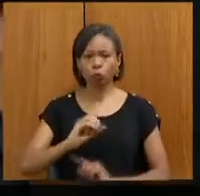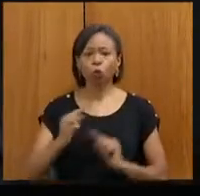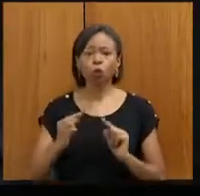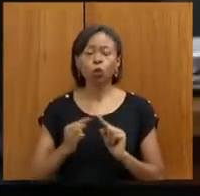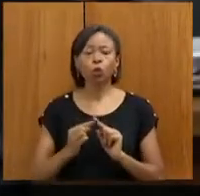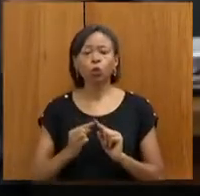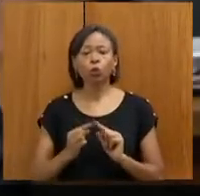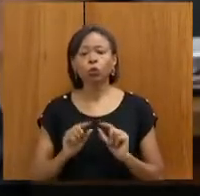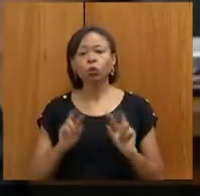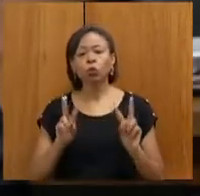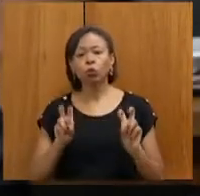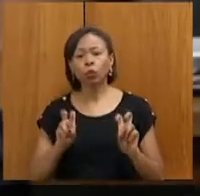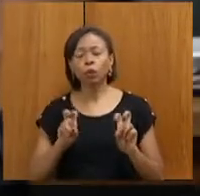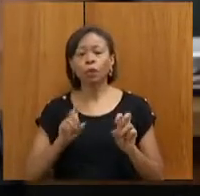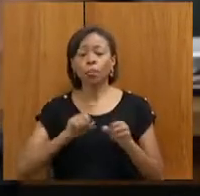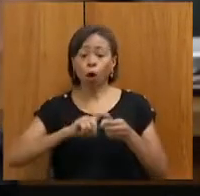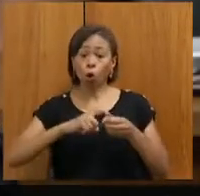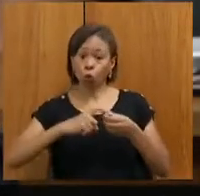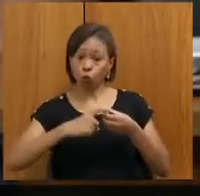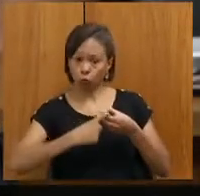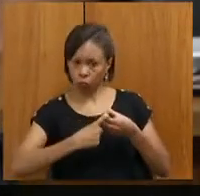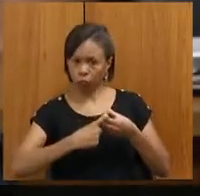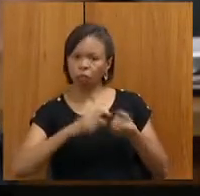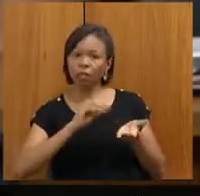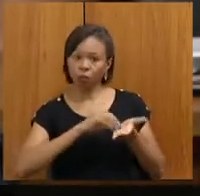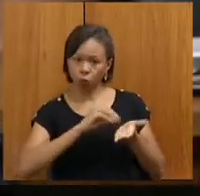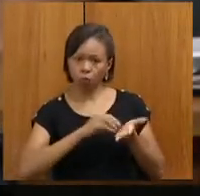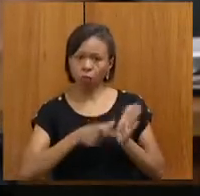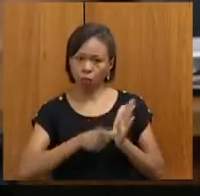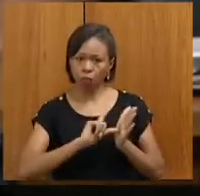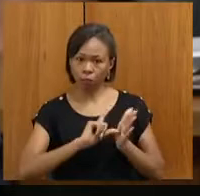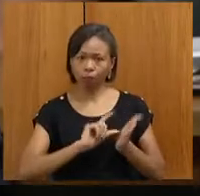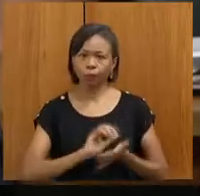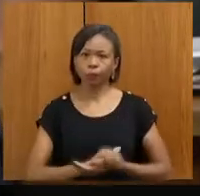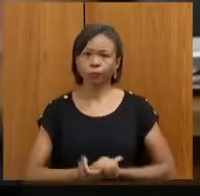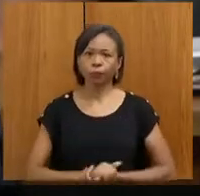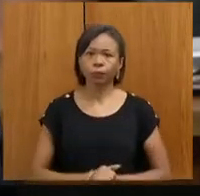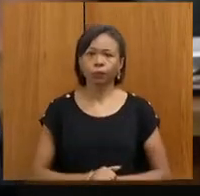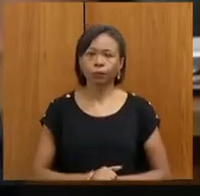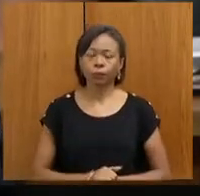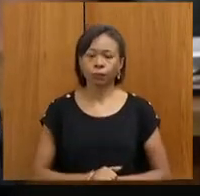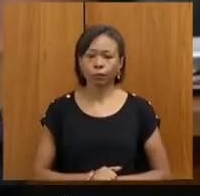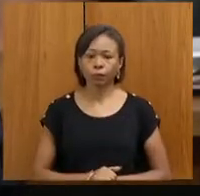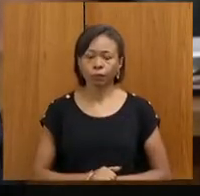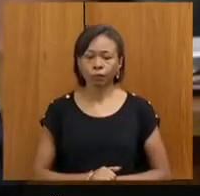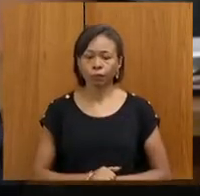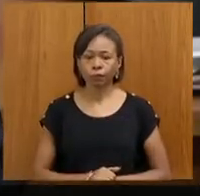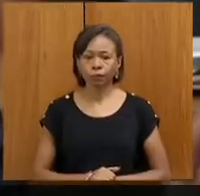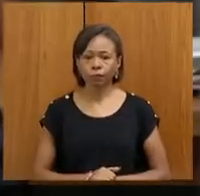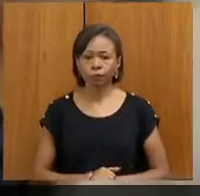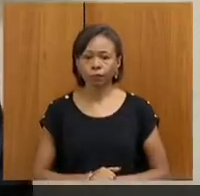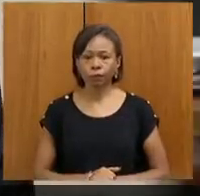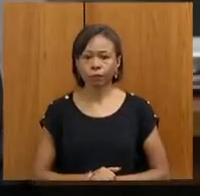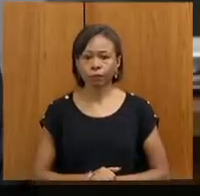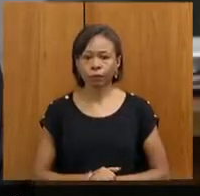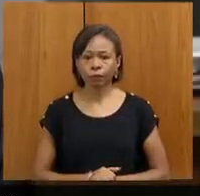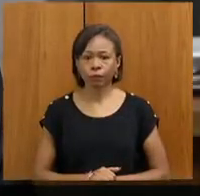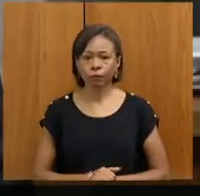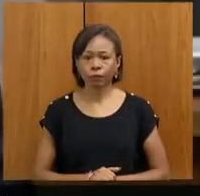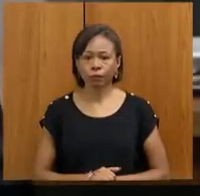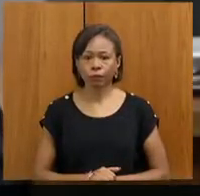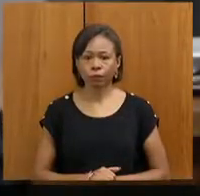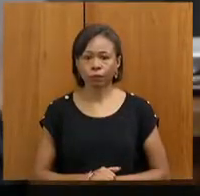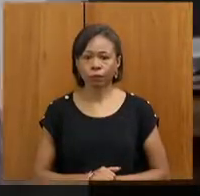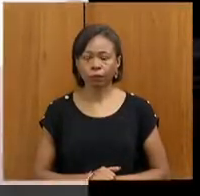pagamento dos convênios que estavam em aberto próximo por favor e ainda houve um